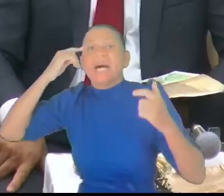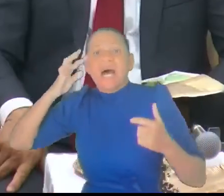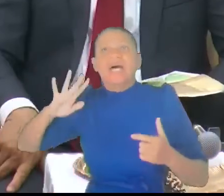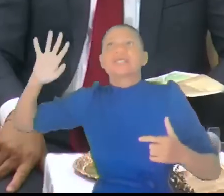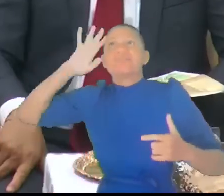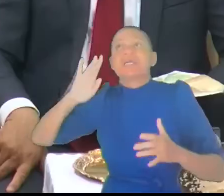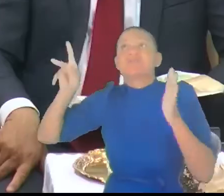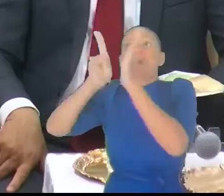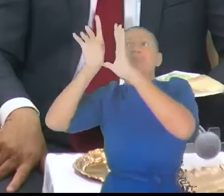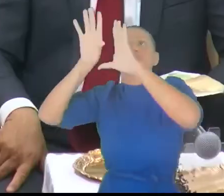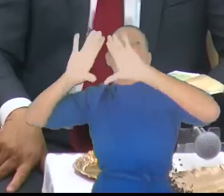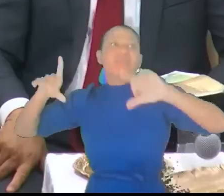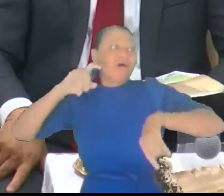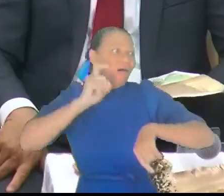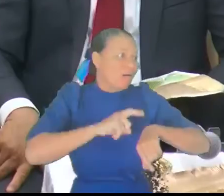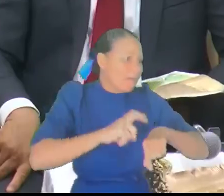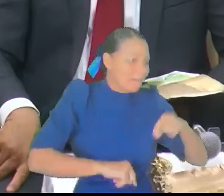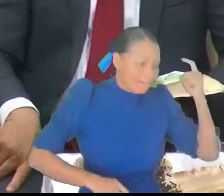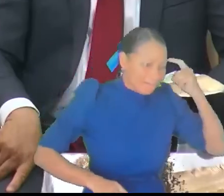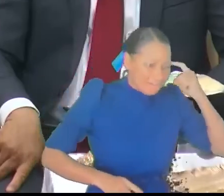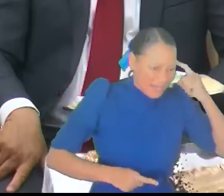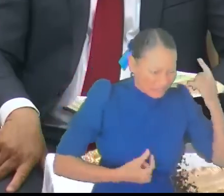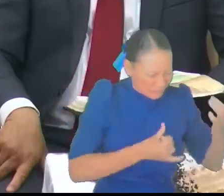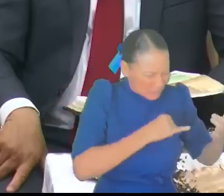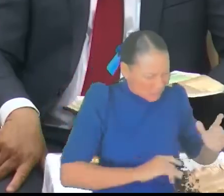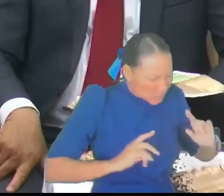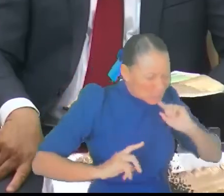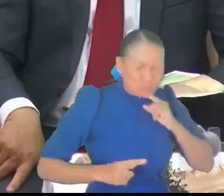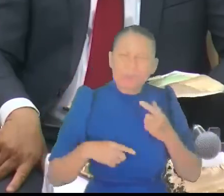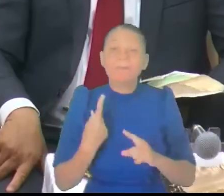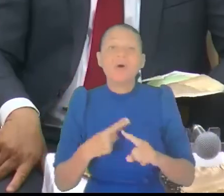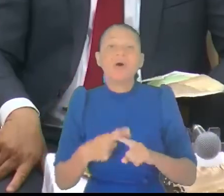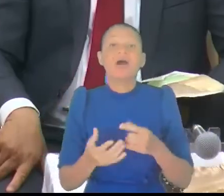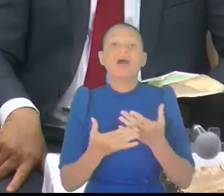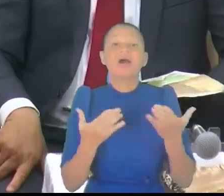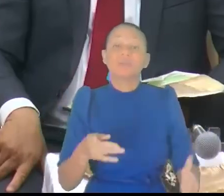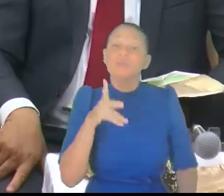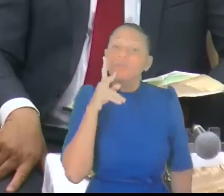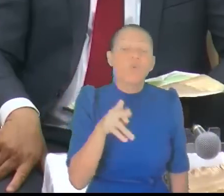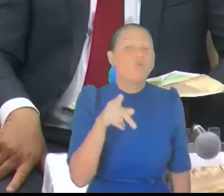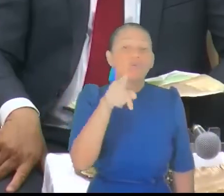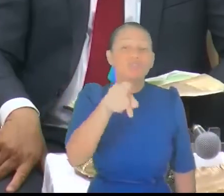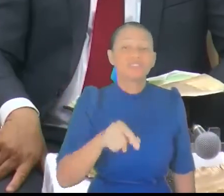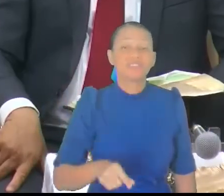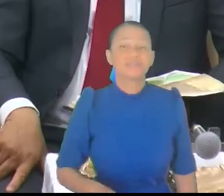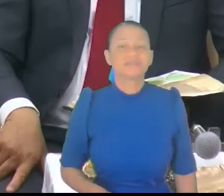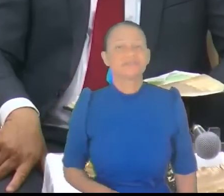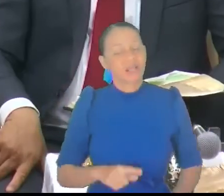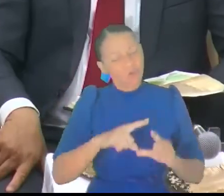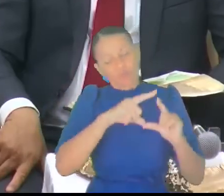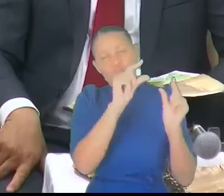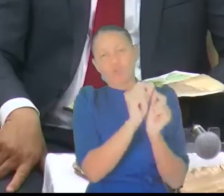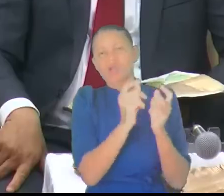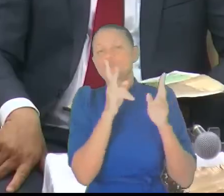santos e tem hora que eu pareço ímpio? Por que, pastor? É porque você é lua.